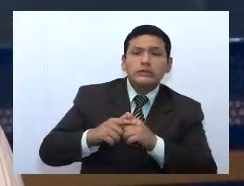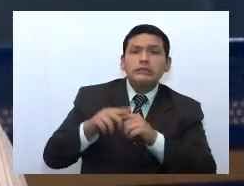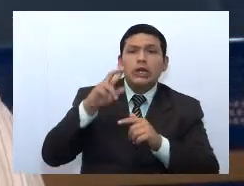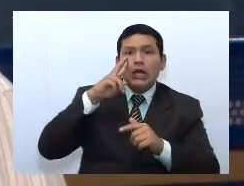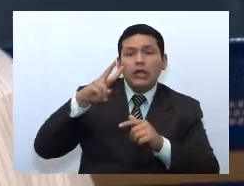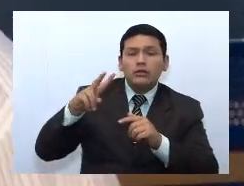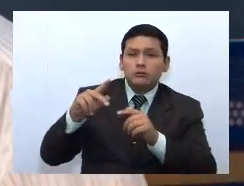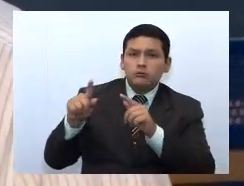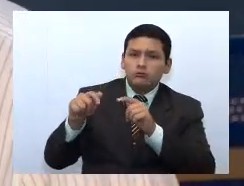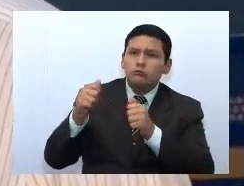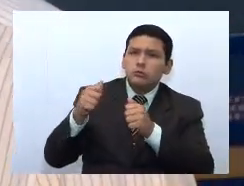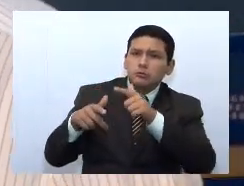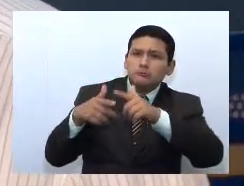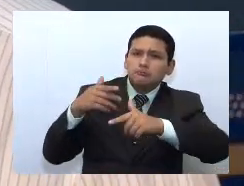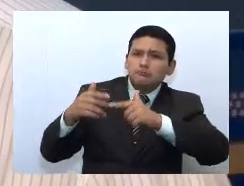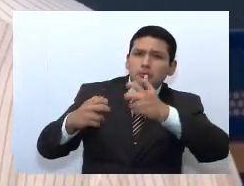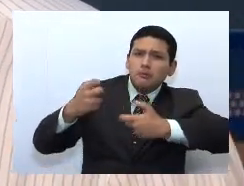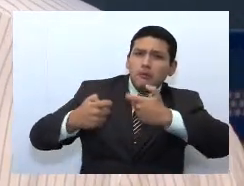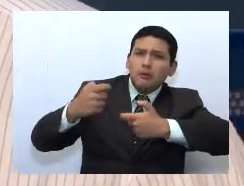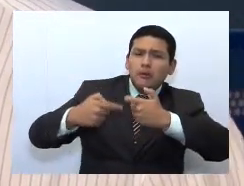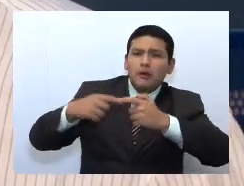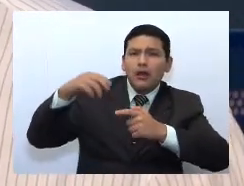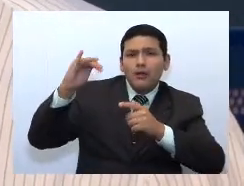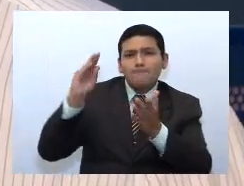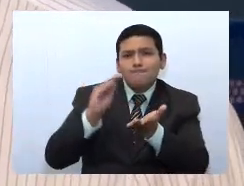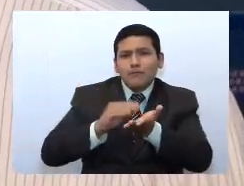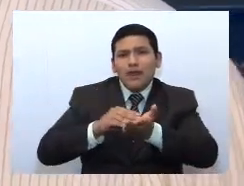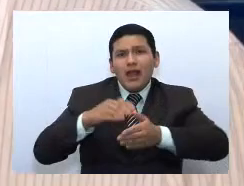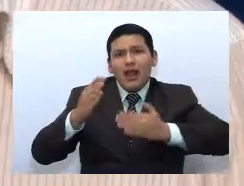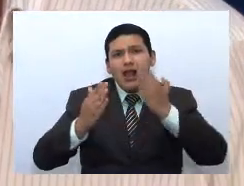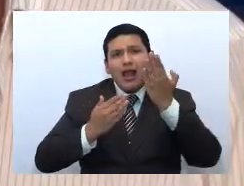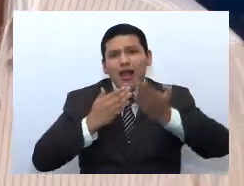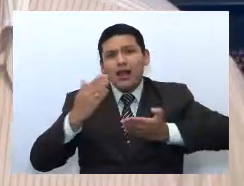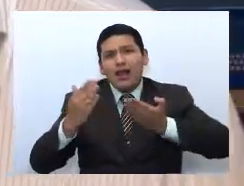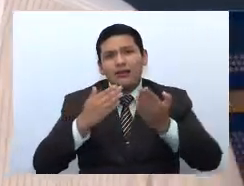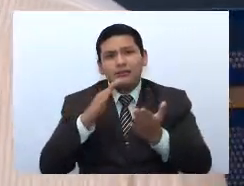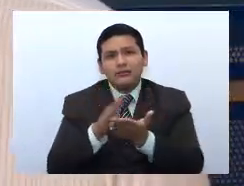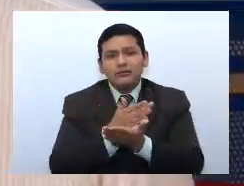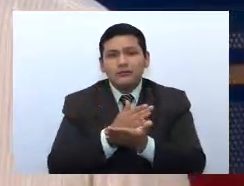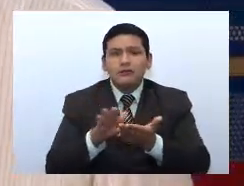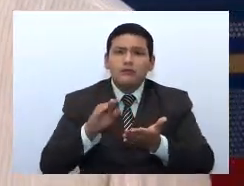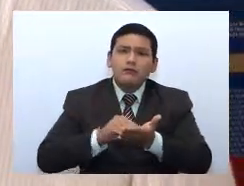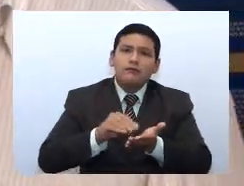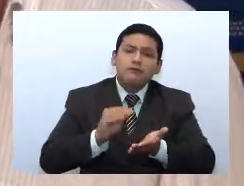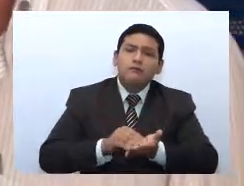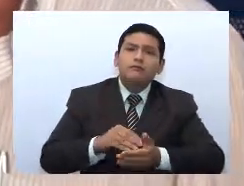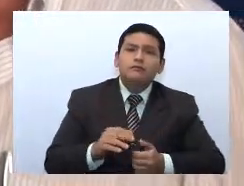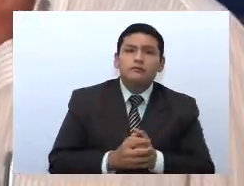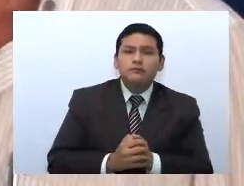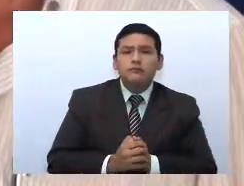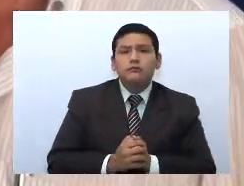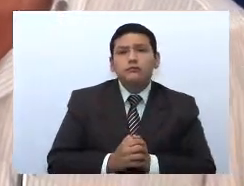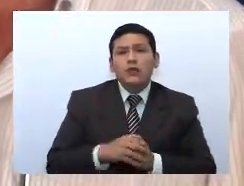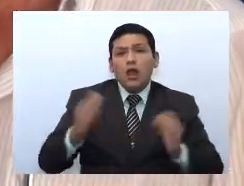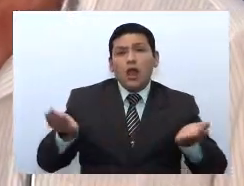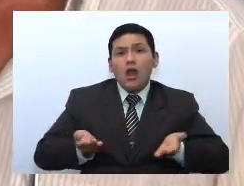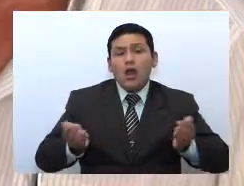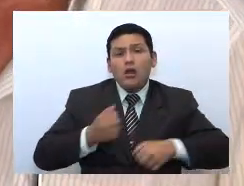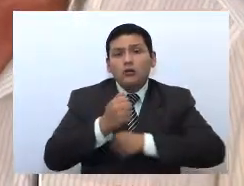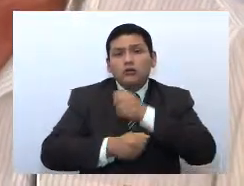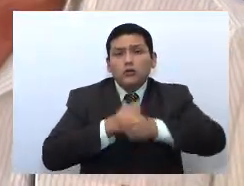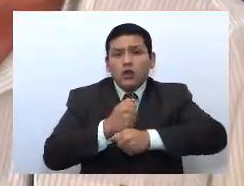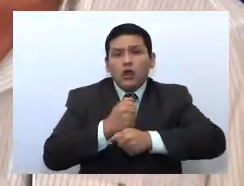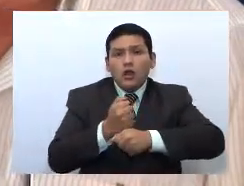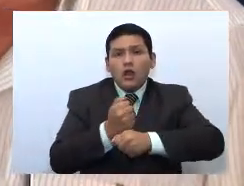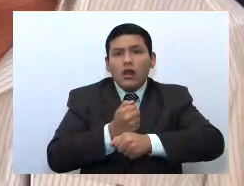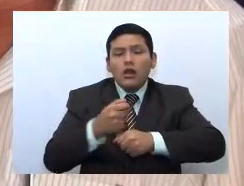de fazer o mesmo. Ficamos sempre faltando um pouco, né? Esse ano que está, enfim, a gente está no meio do ano, vai ficar dentro da